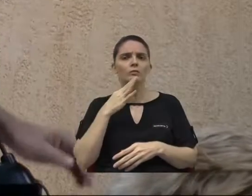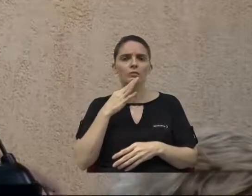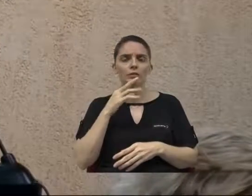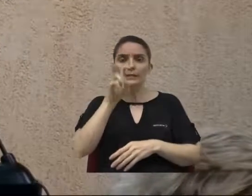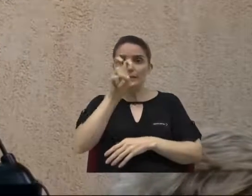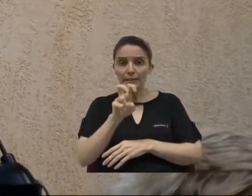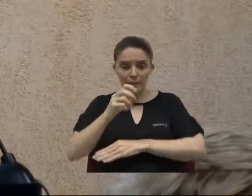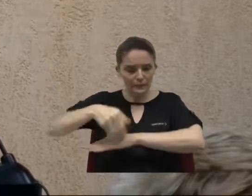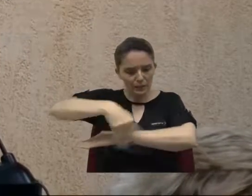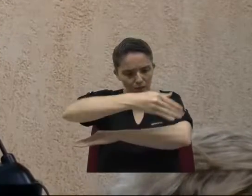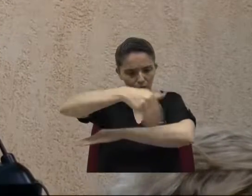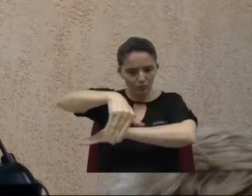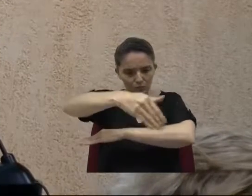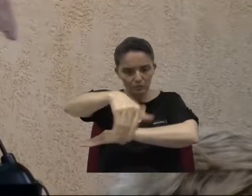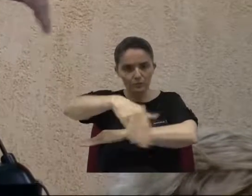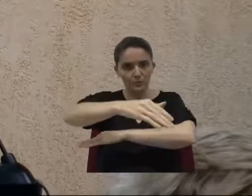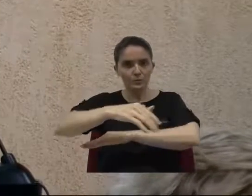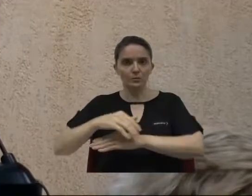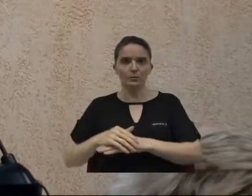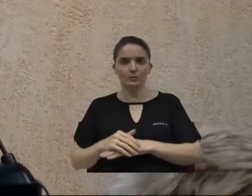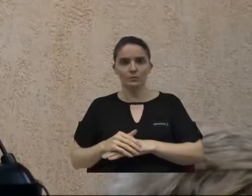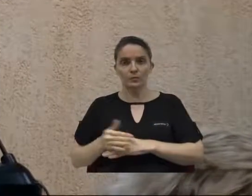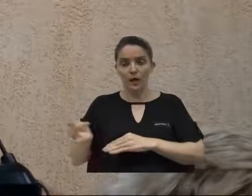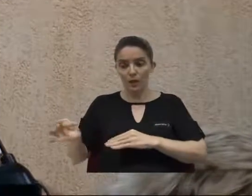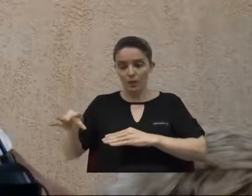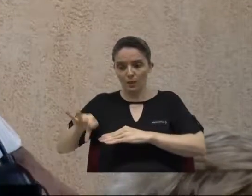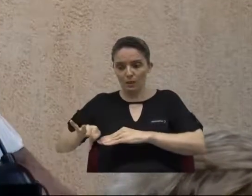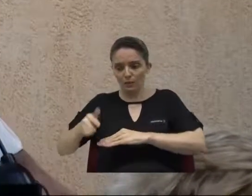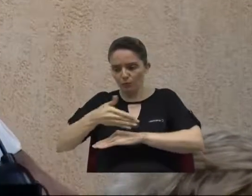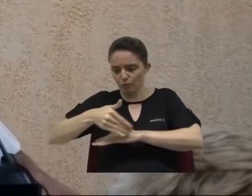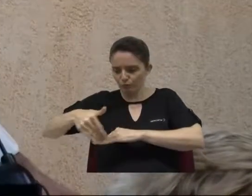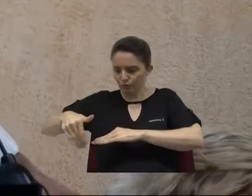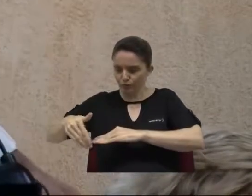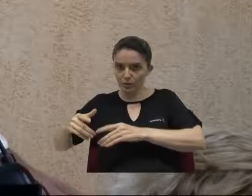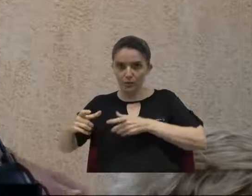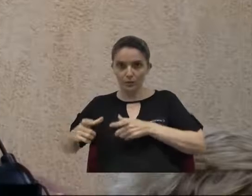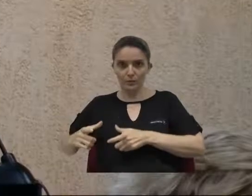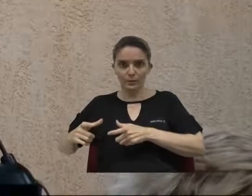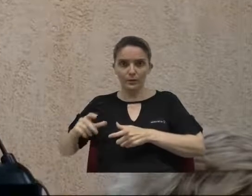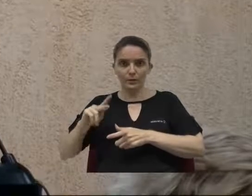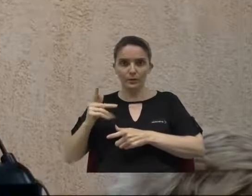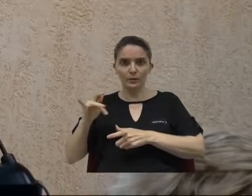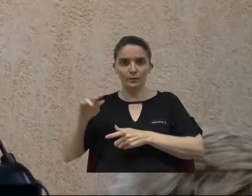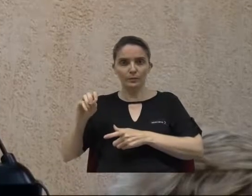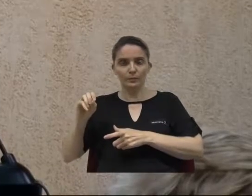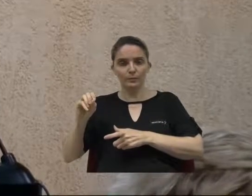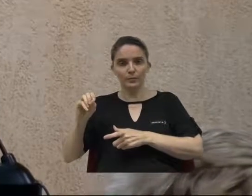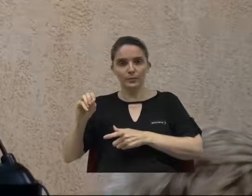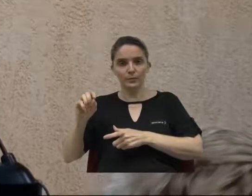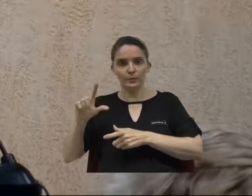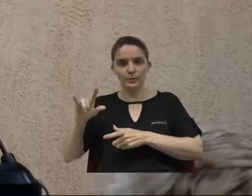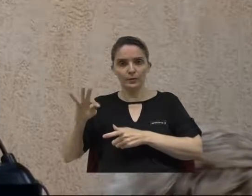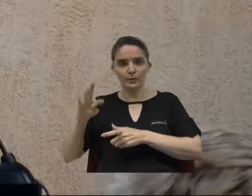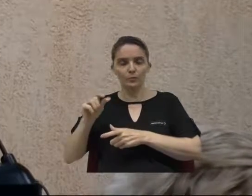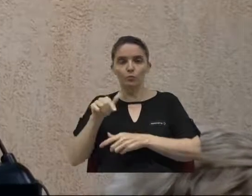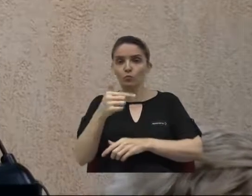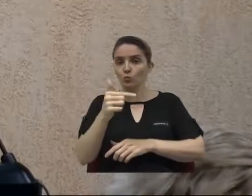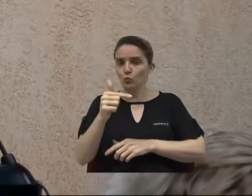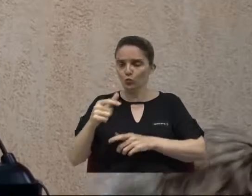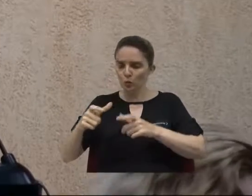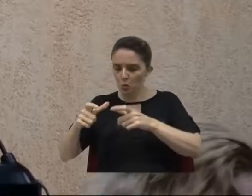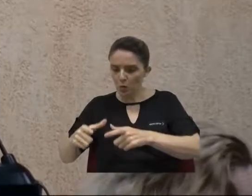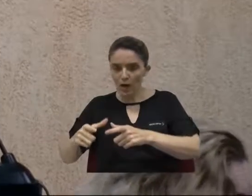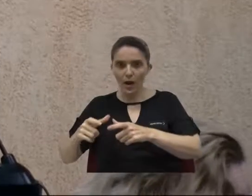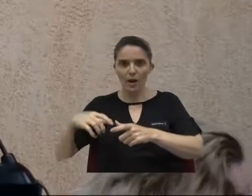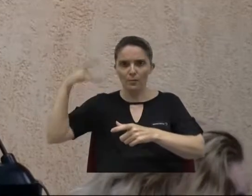do Brigato, nos finais dela, tem a rua do Parque Hipólito e não tem Boca de Lobo. Então, já há muitos